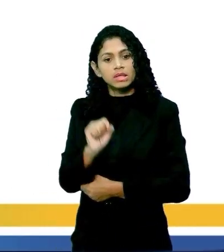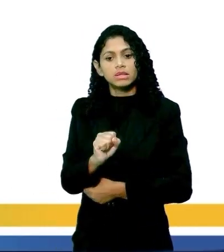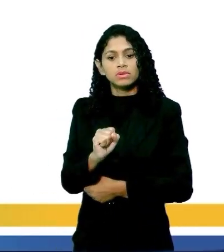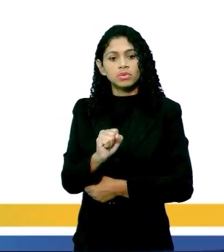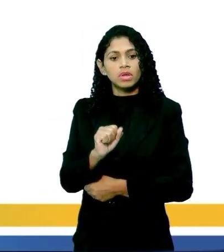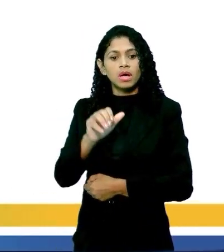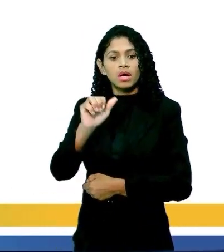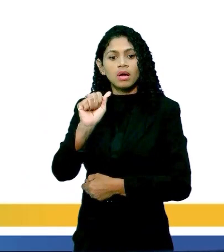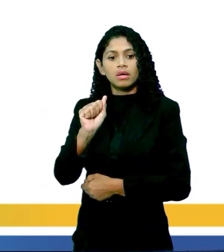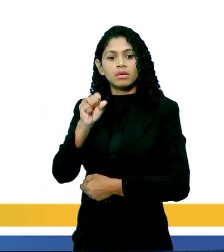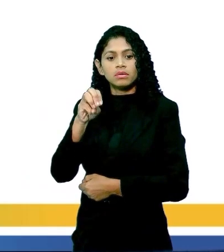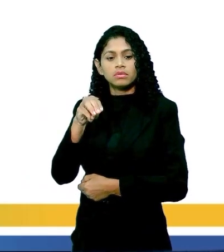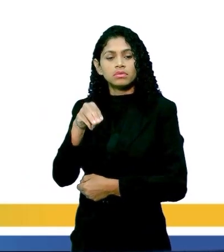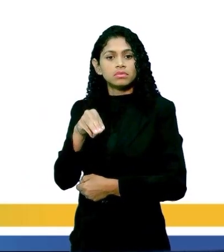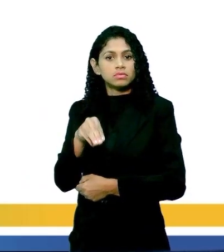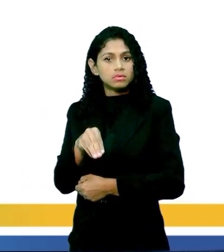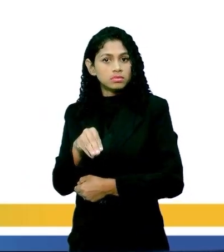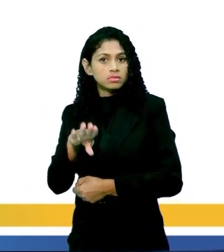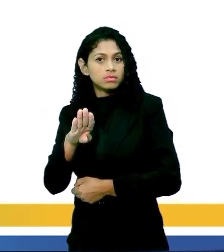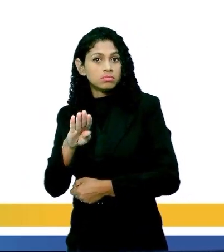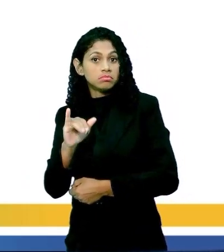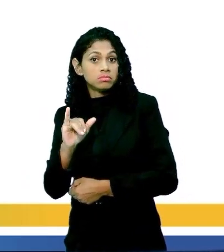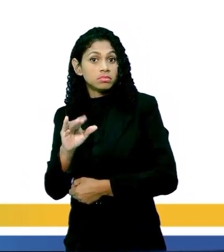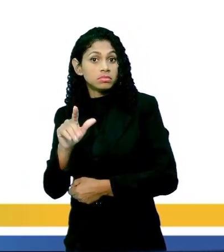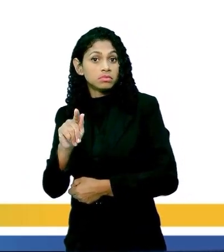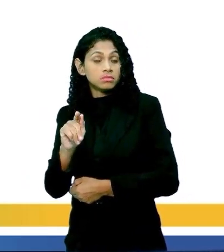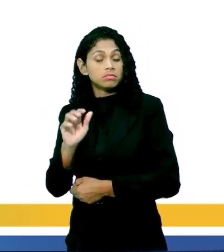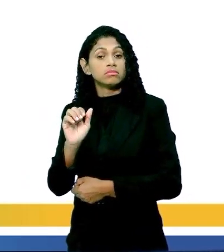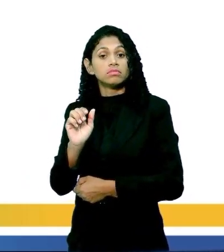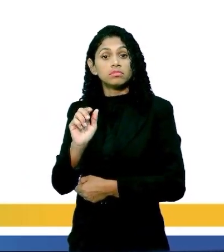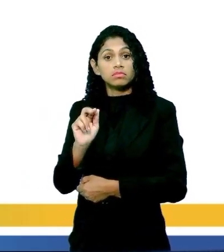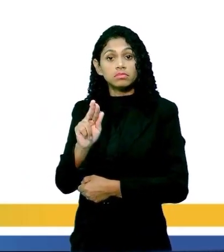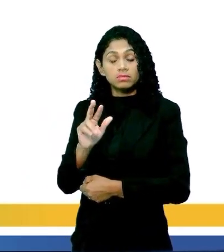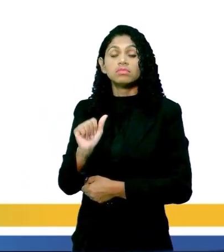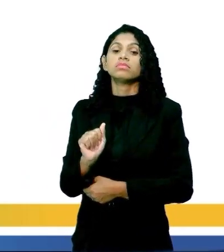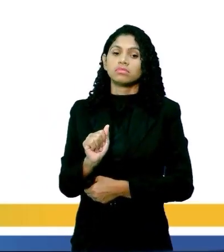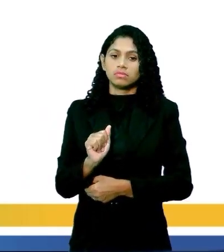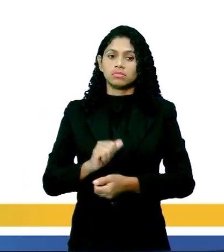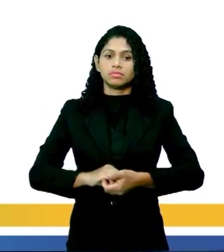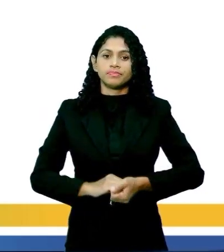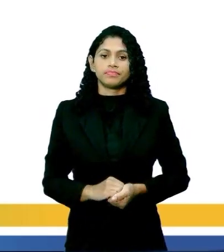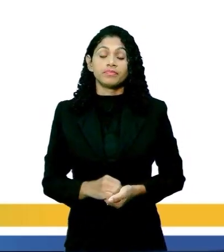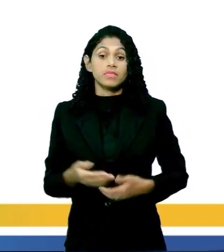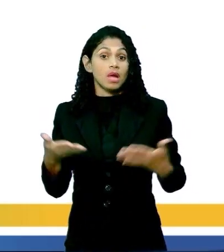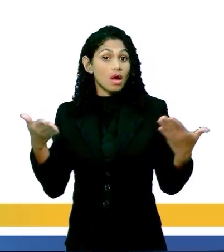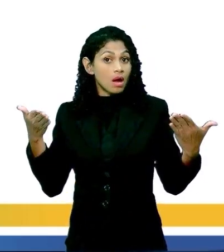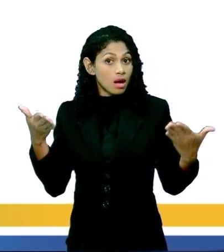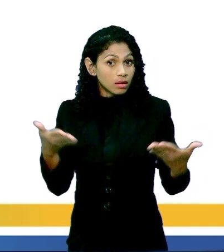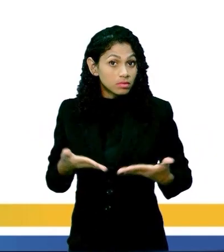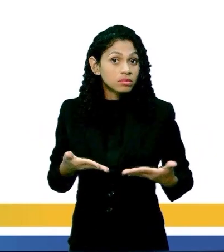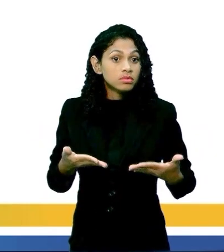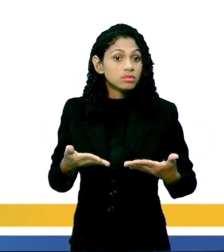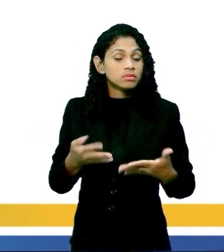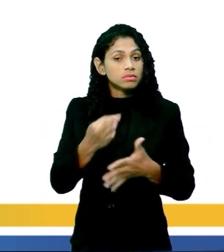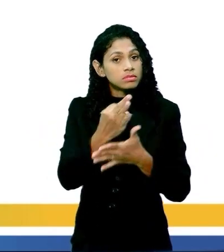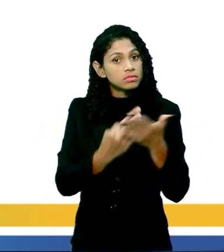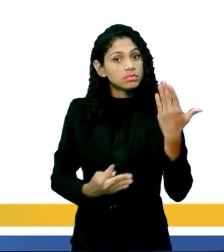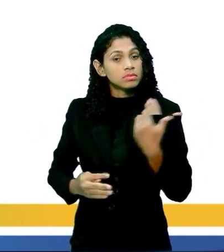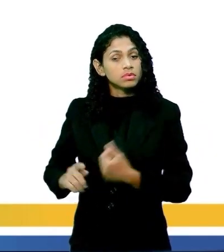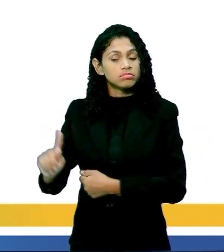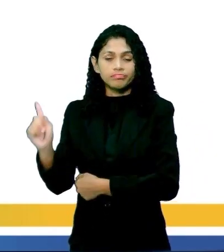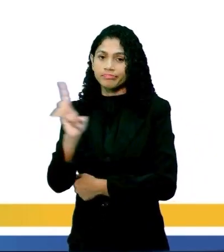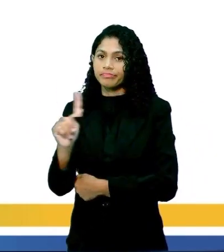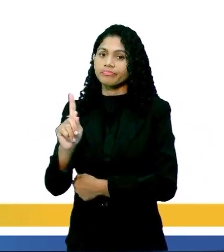também para a gente fechar. E agora, focando no meu texto não literário, a gente tem aí a